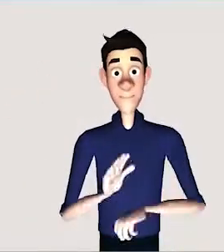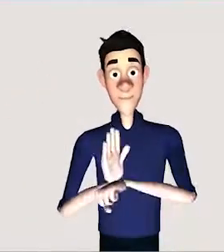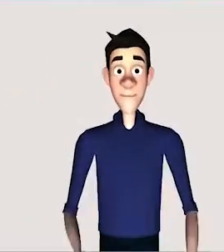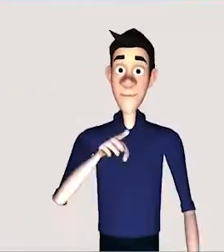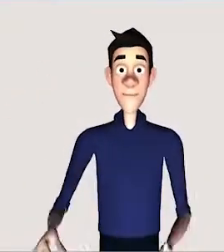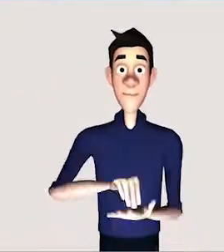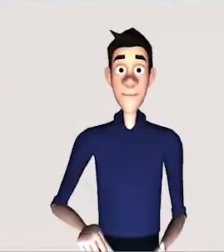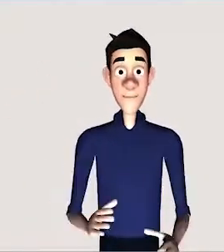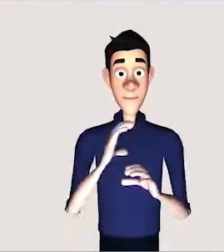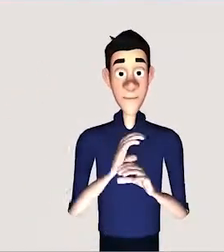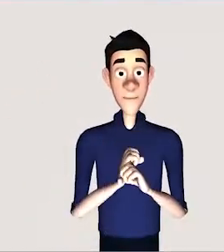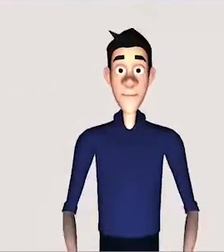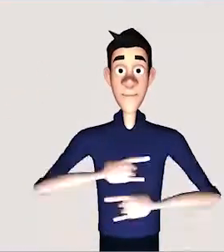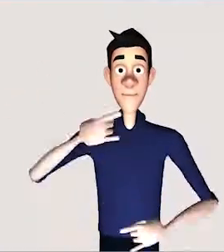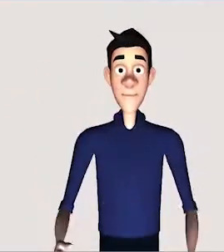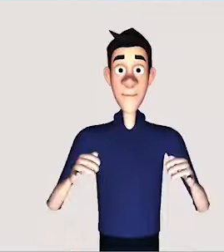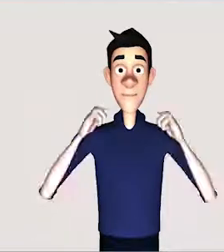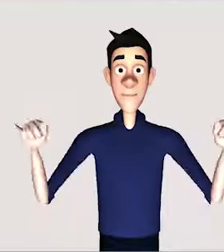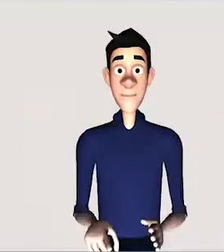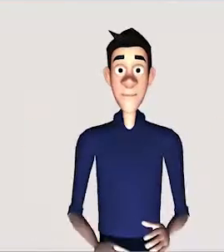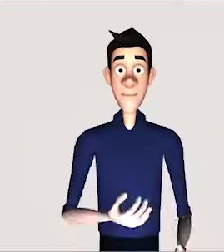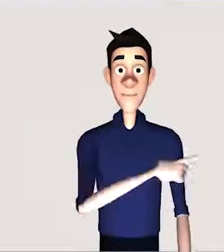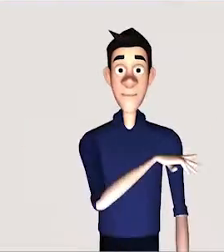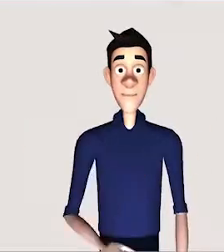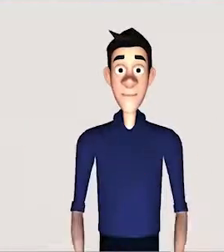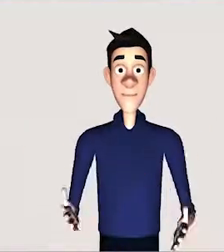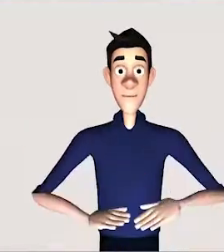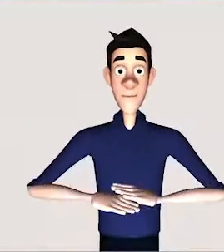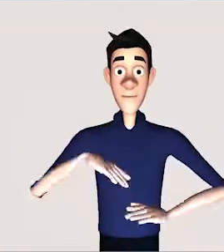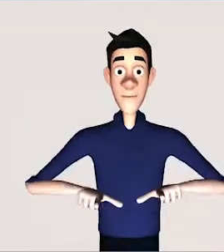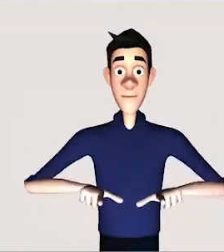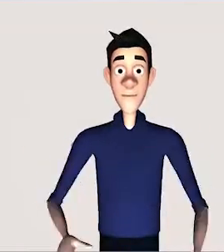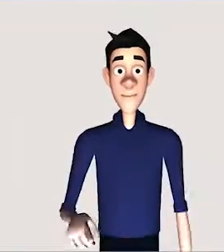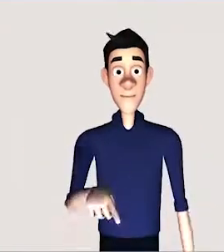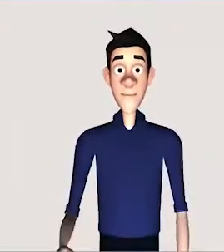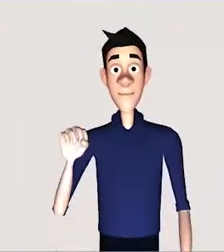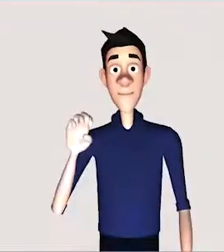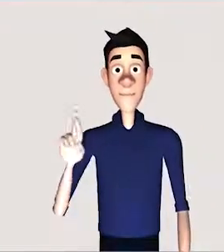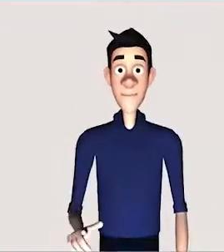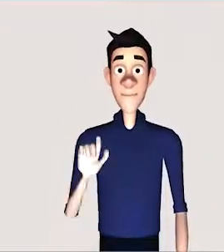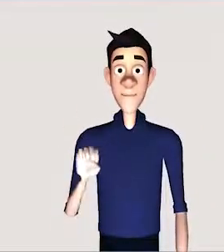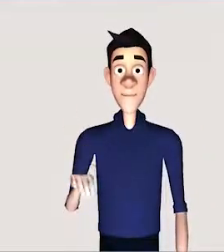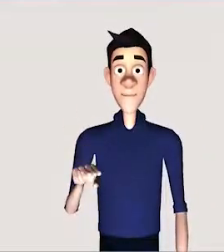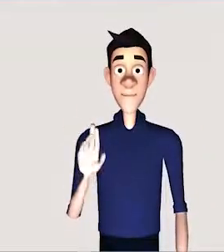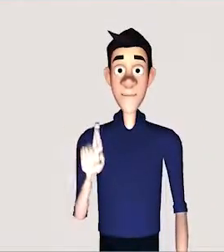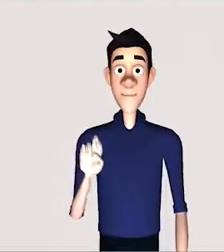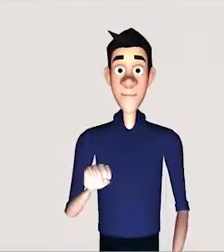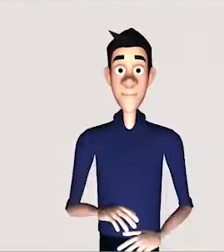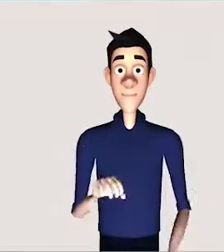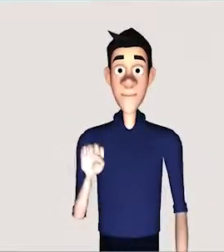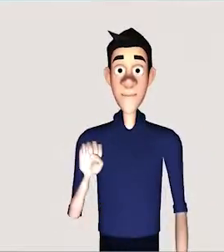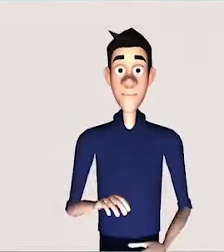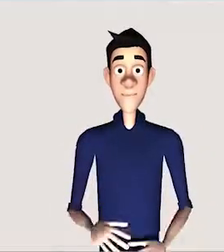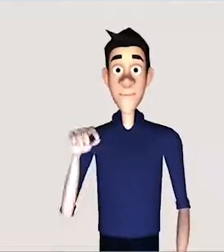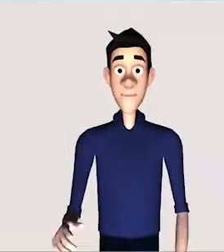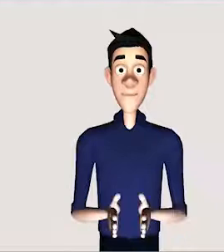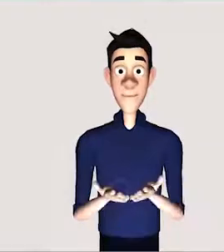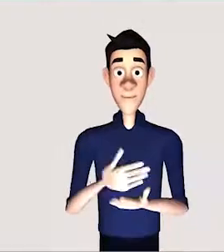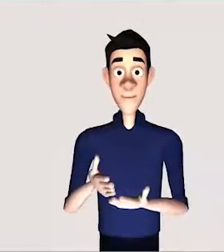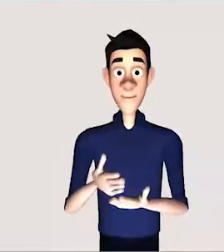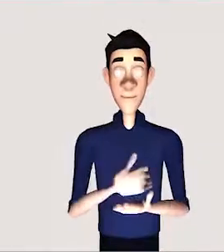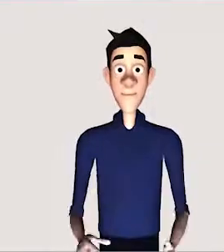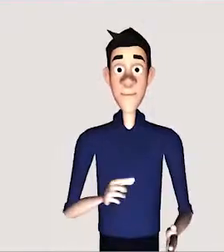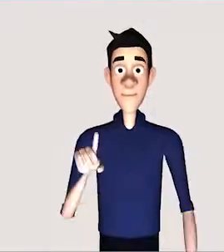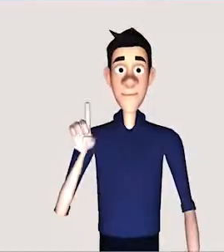é a escolaridade ou qual a ocupação dessa pessoa. Lembre-se que no livro